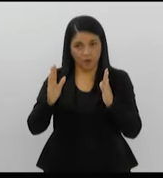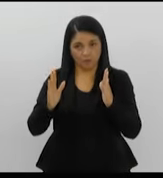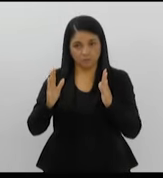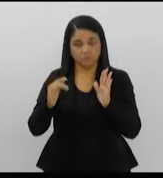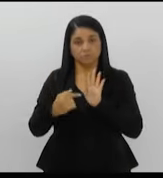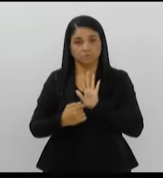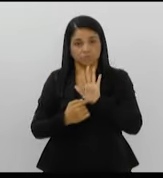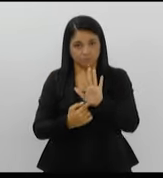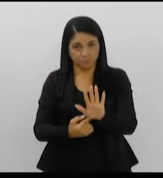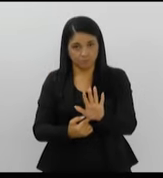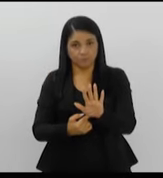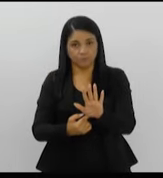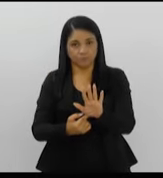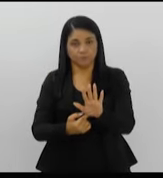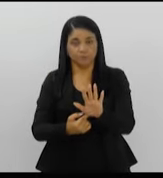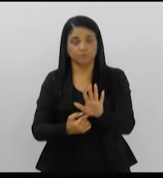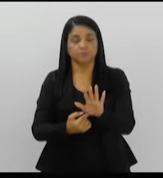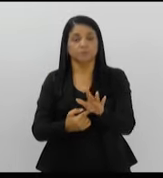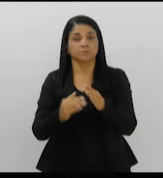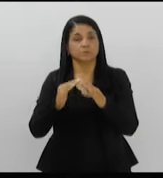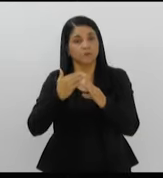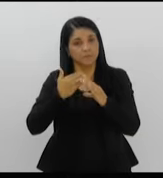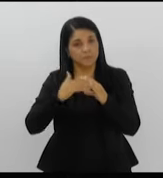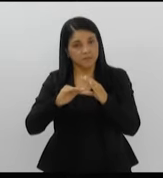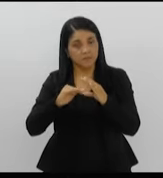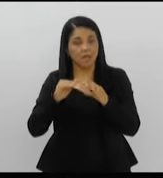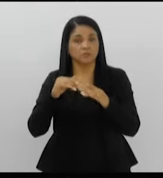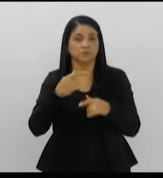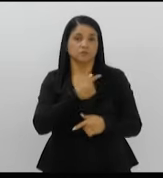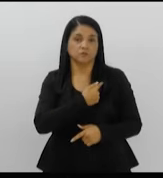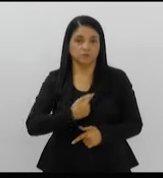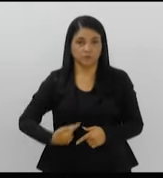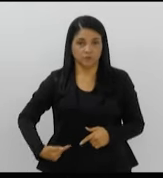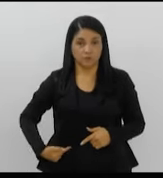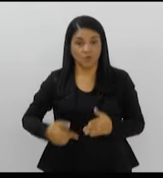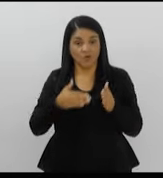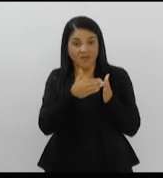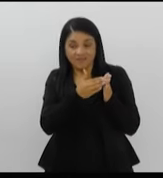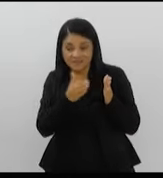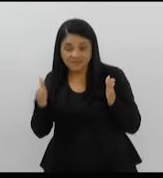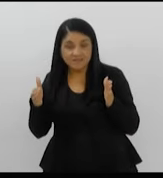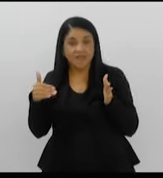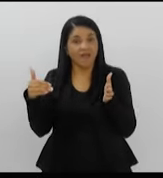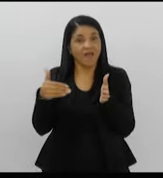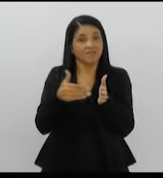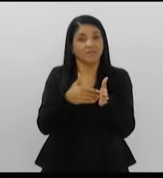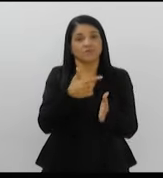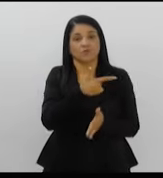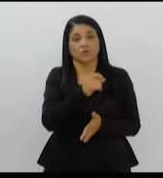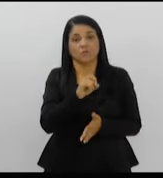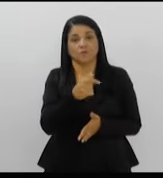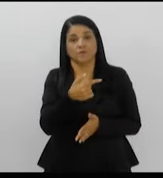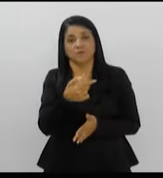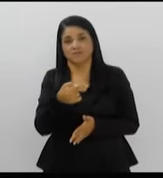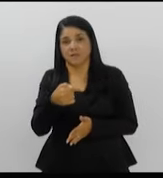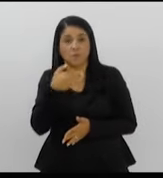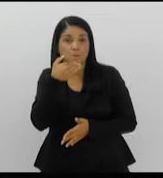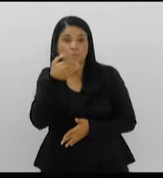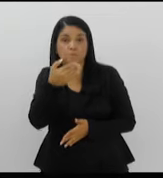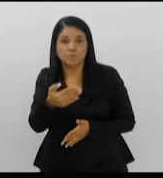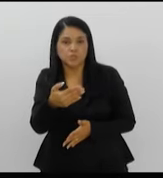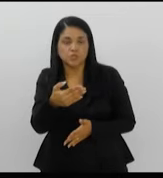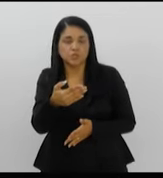apresentado no, na mensagem do governador se estende a 2027. O governador não está pedindo mais